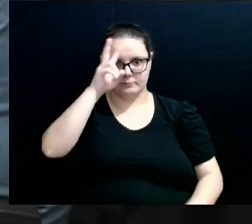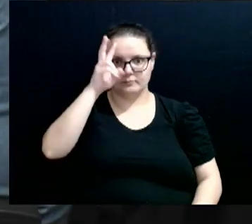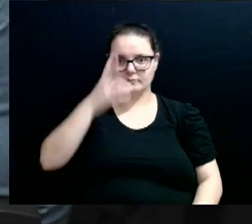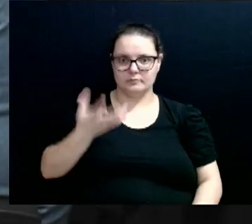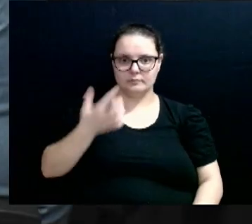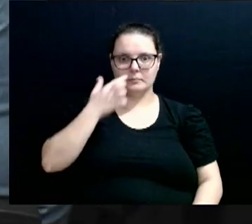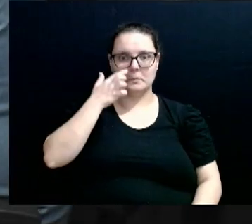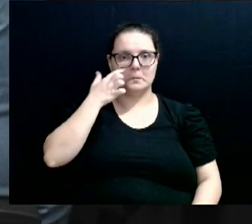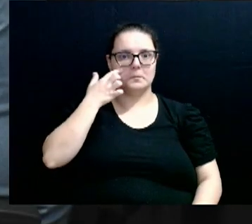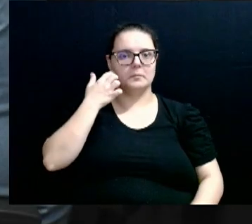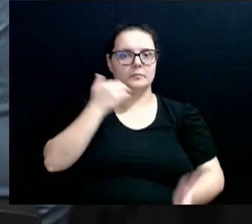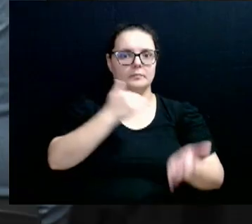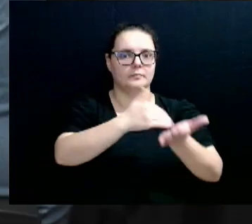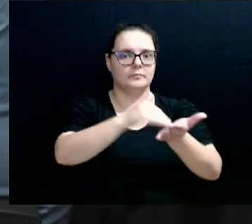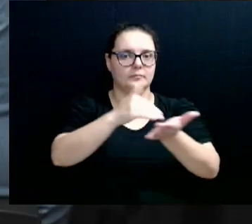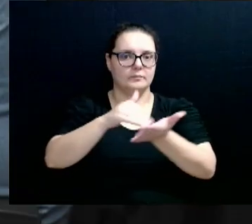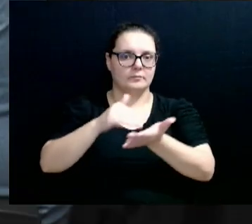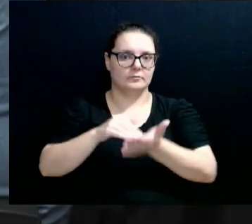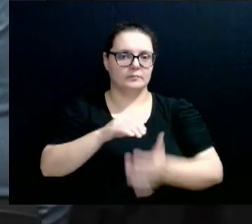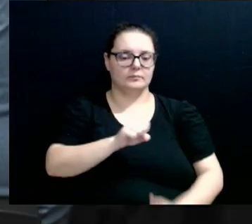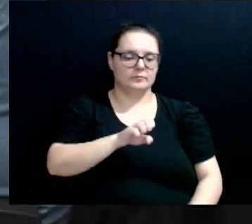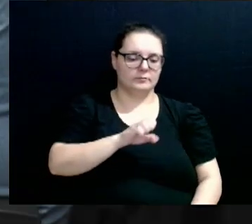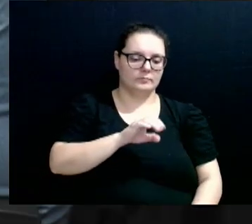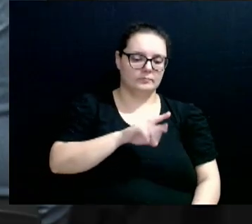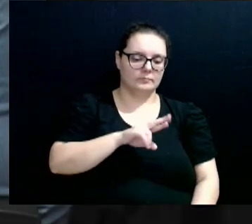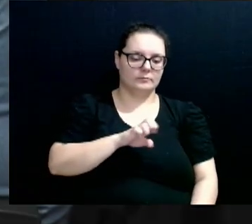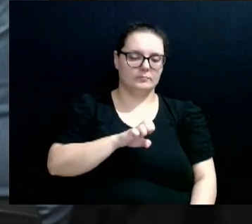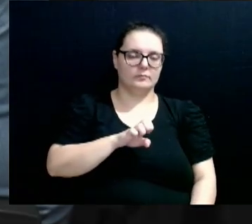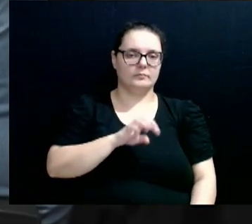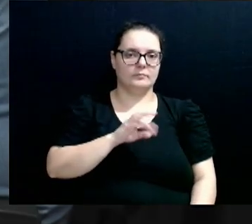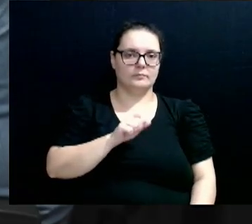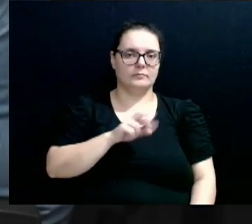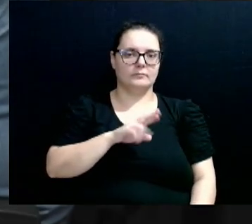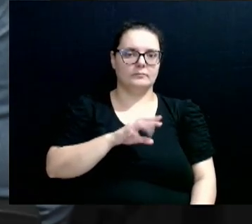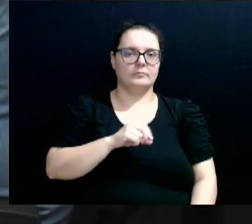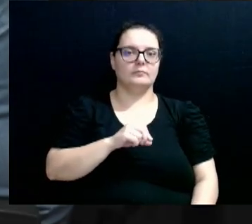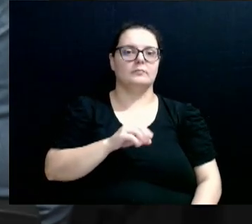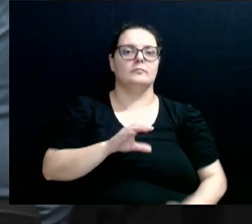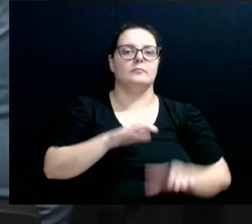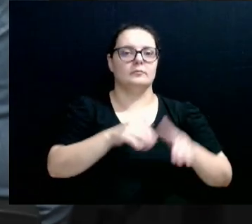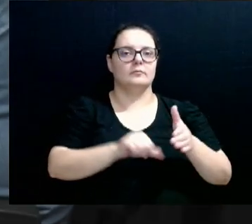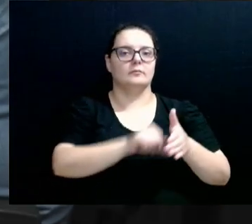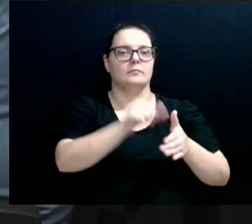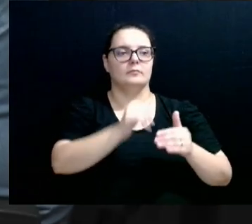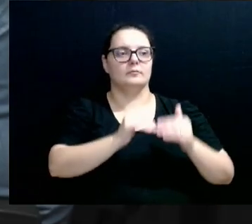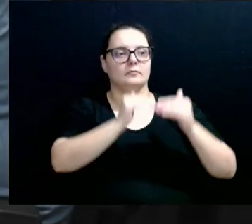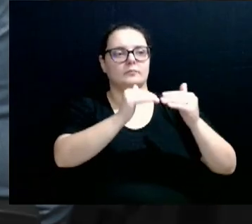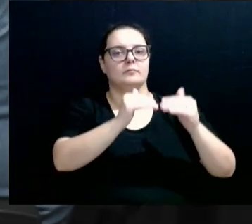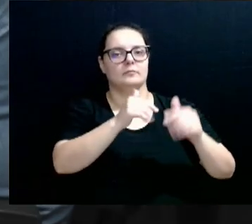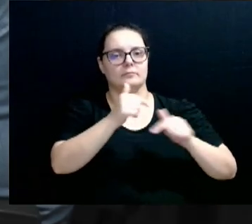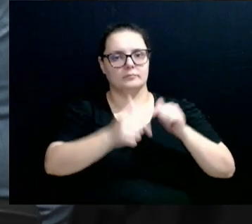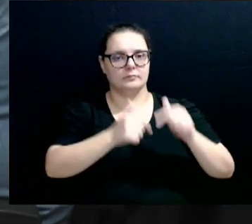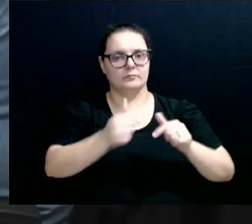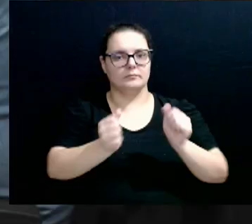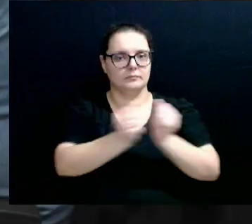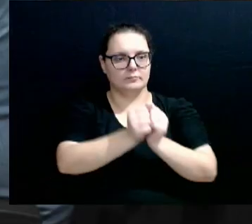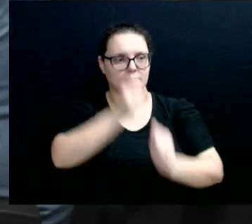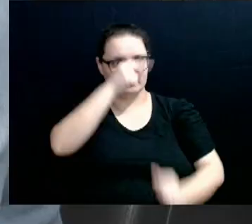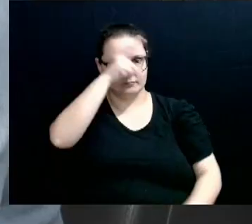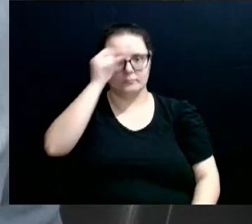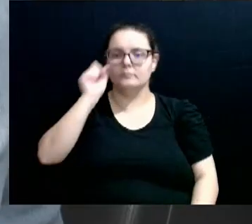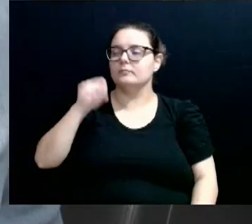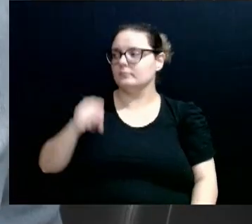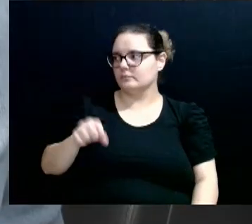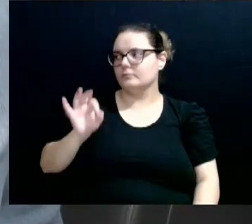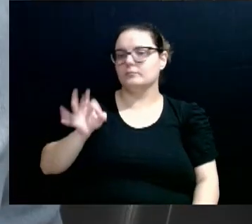né, o secretariado é o grupo, né, de primeiro escalão que trabalha junto do prefeito. Isso. Né, e que